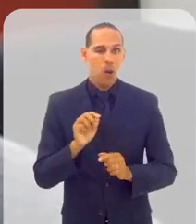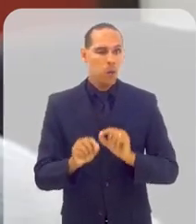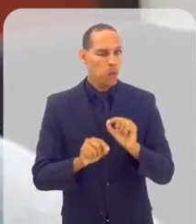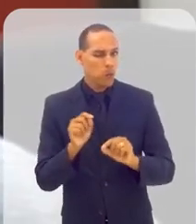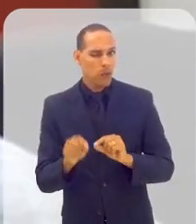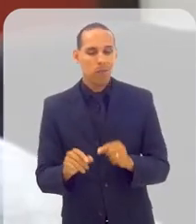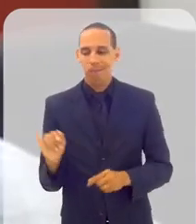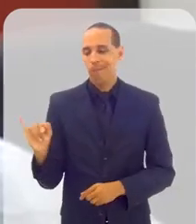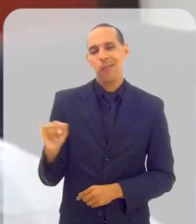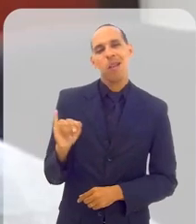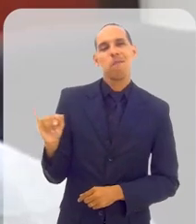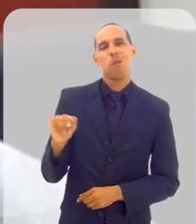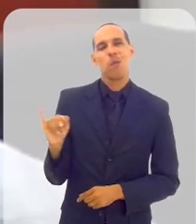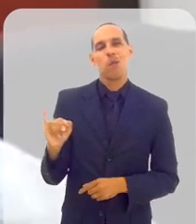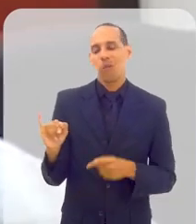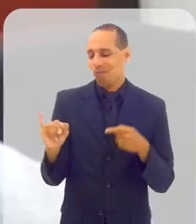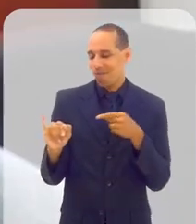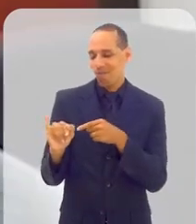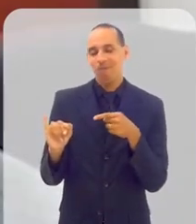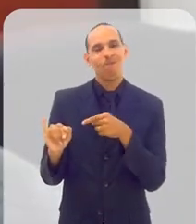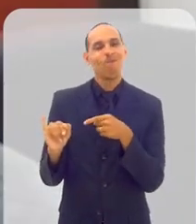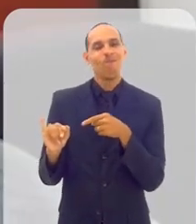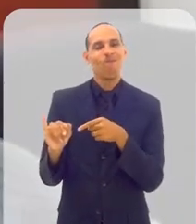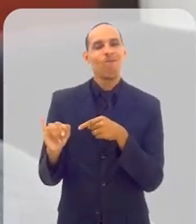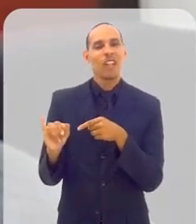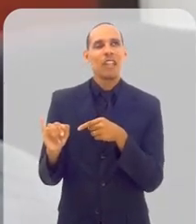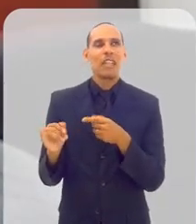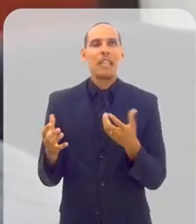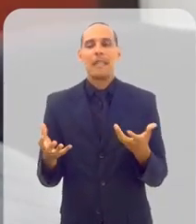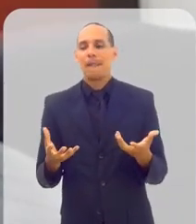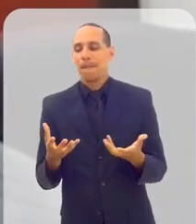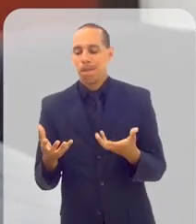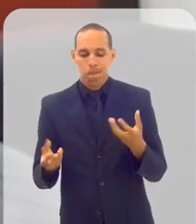uma tributação assim